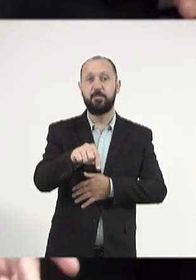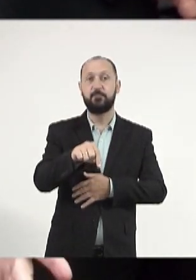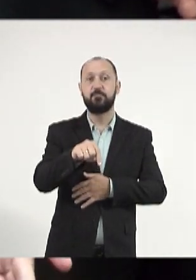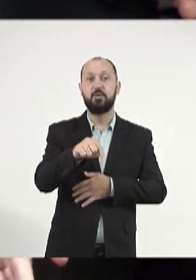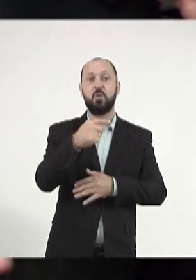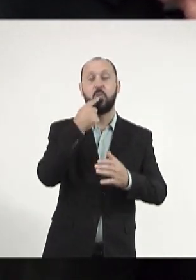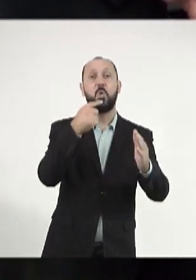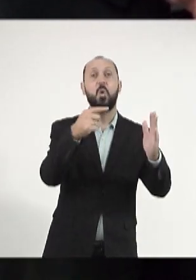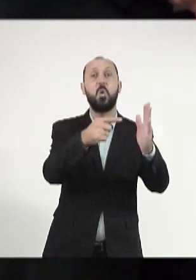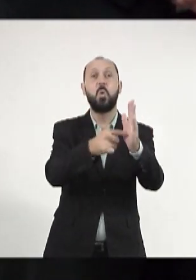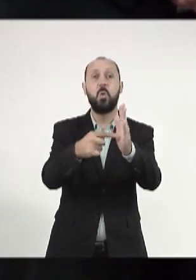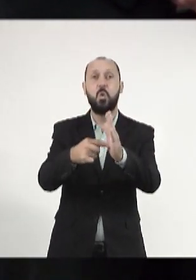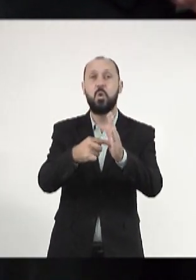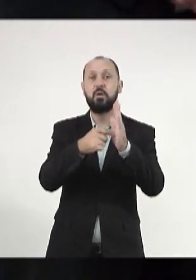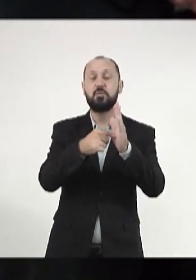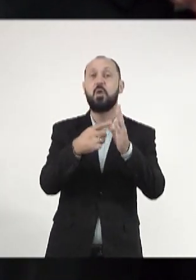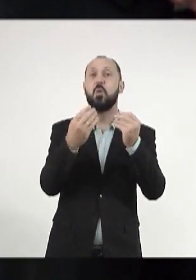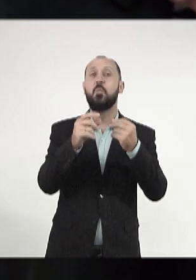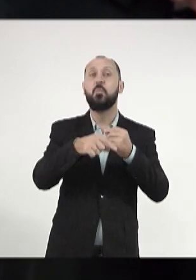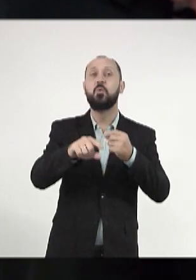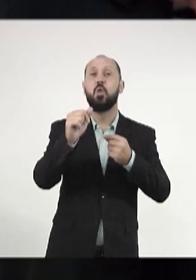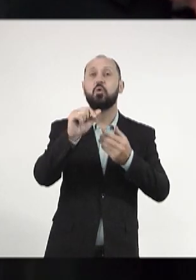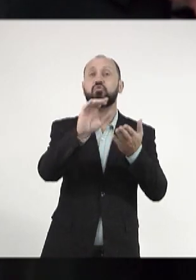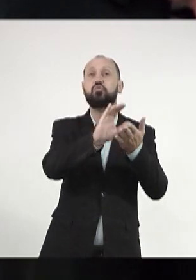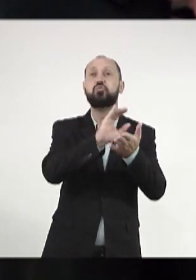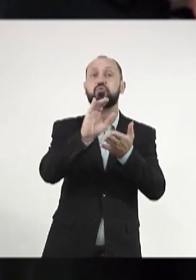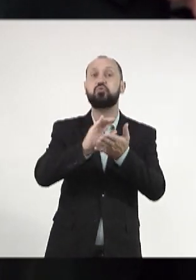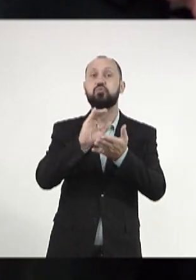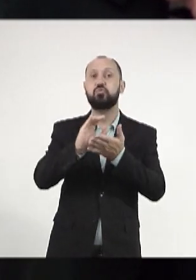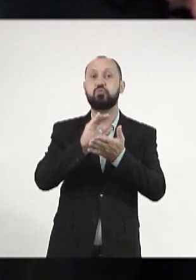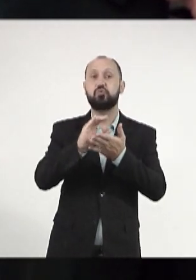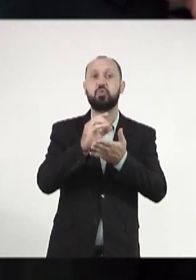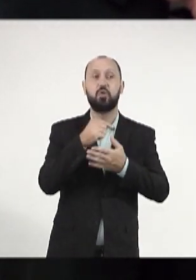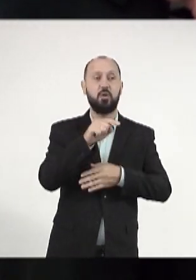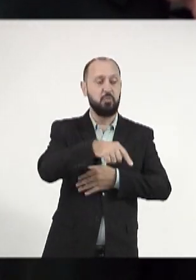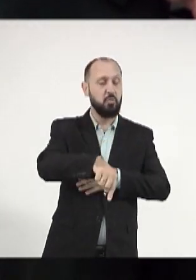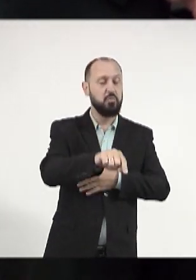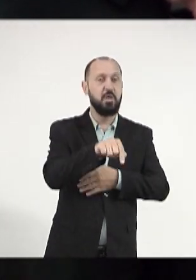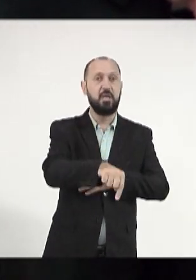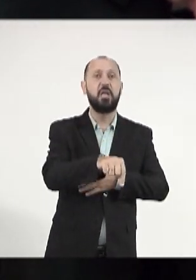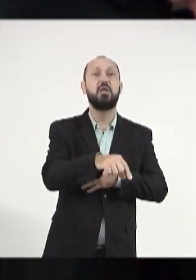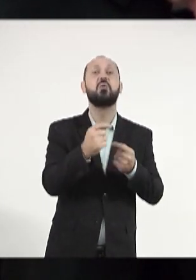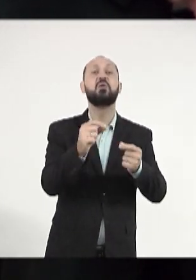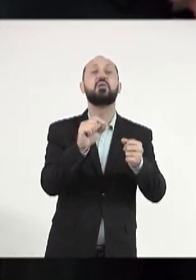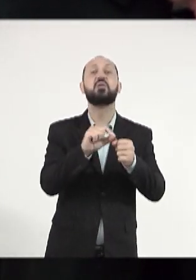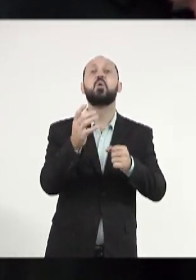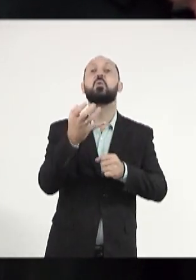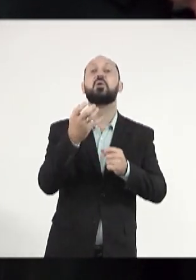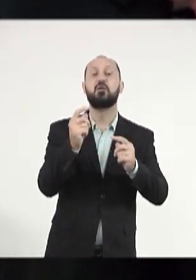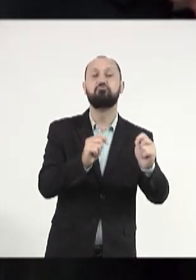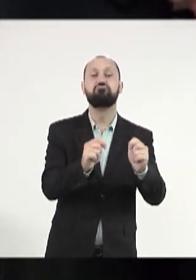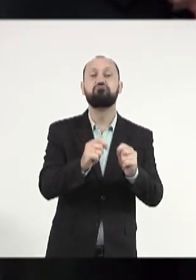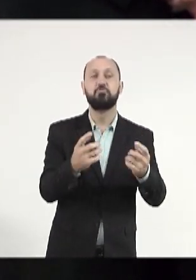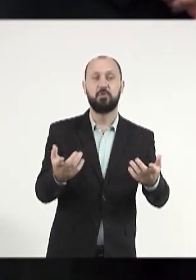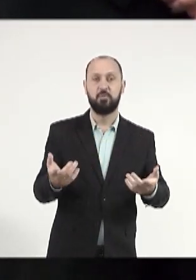inclusive, ia denunciar. Tem muita gente recebendo dinheiro e o dinheiro não chega lá no final. O que eles querem é isso aí,